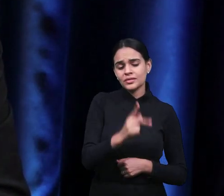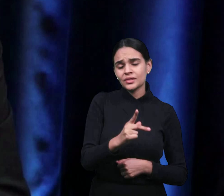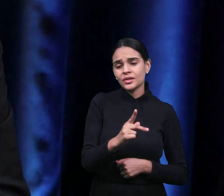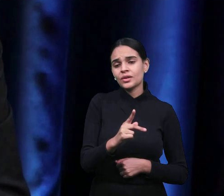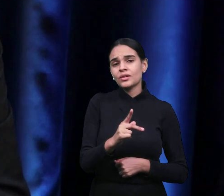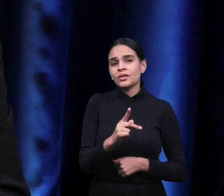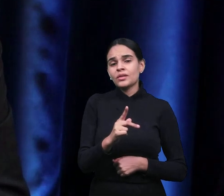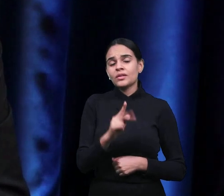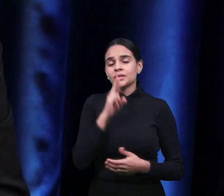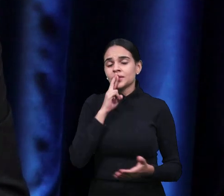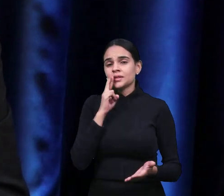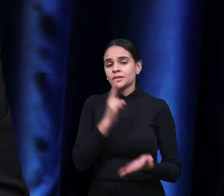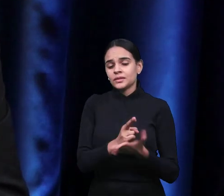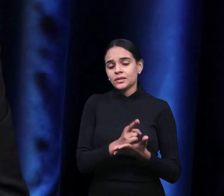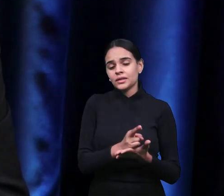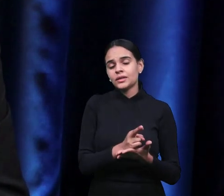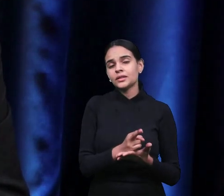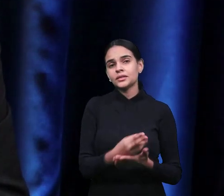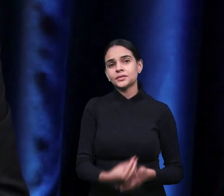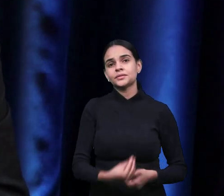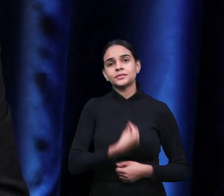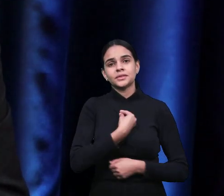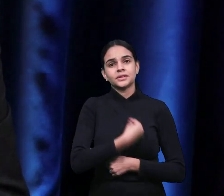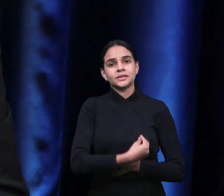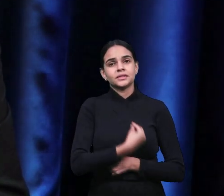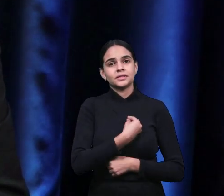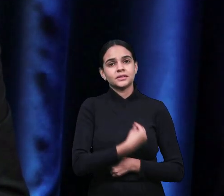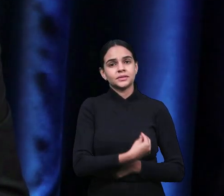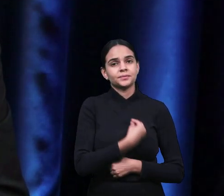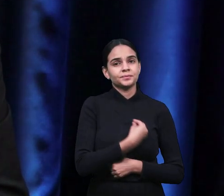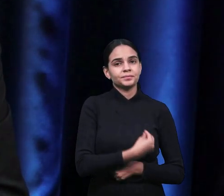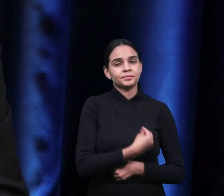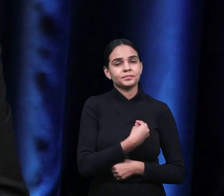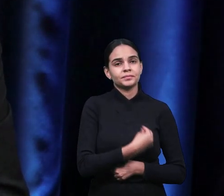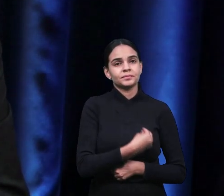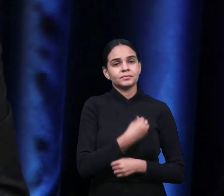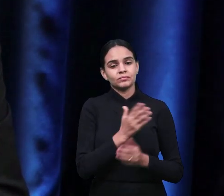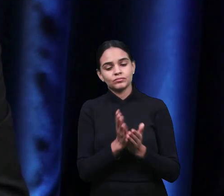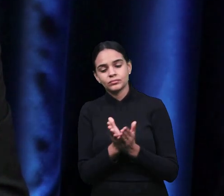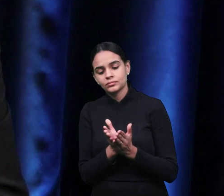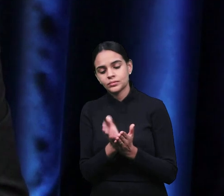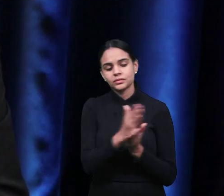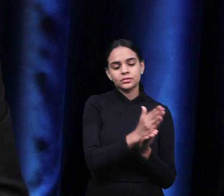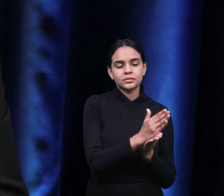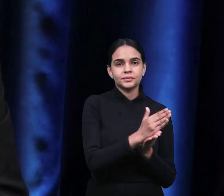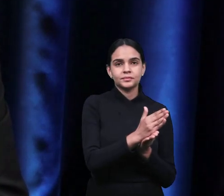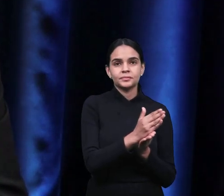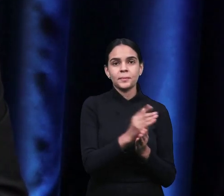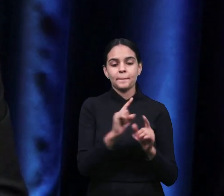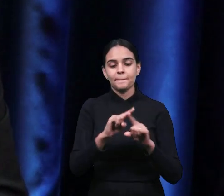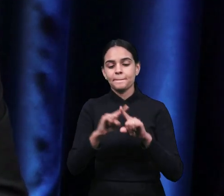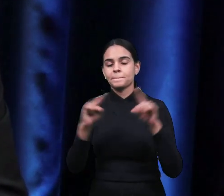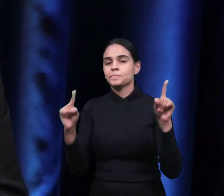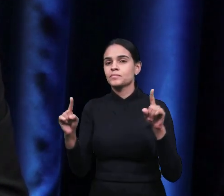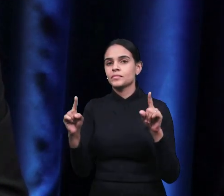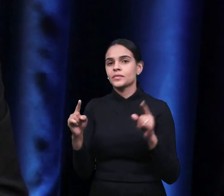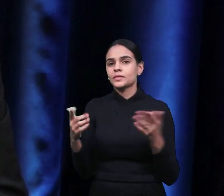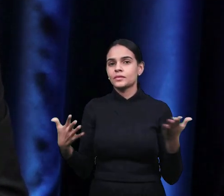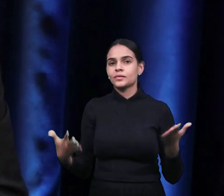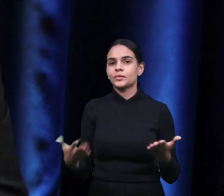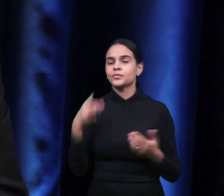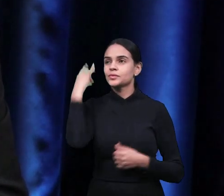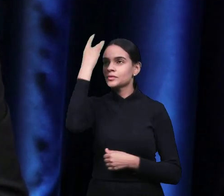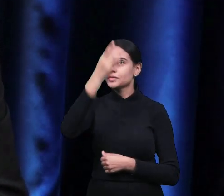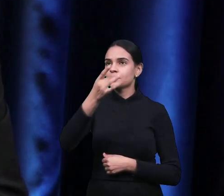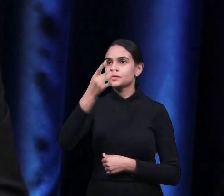por isso que o Senhor, ele, nesta hora, a voz do Espírito Santo é justamente apontando o cordeiro para